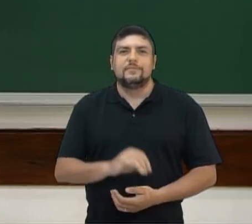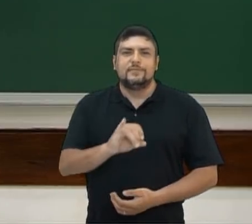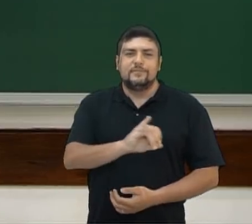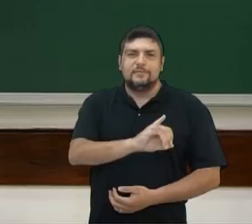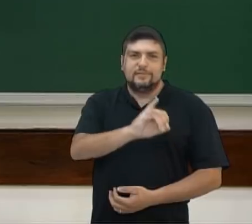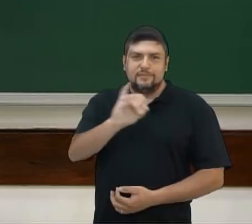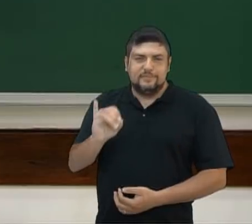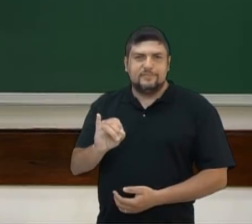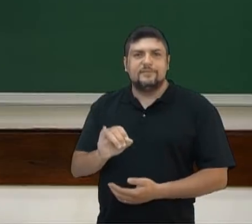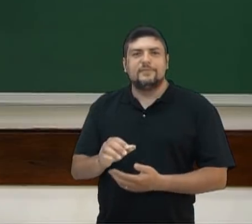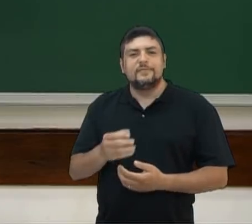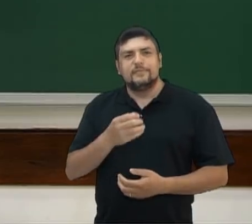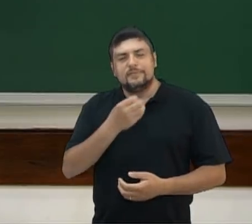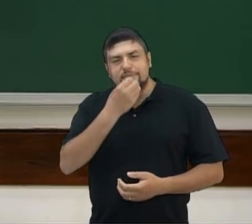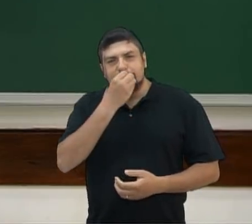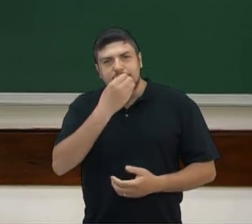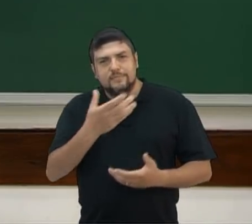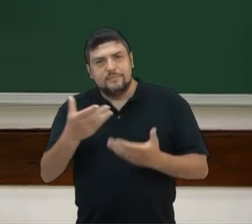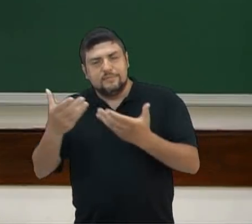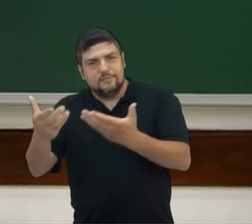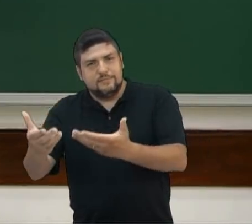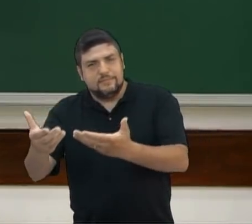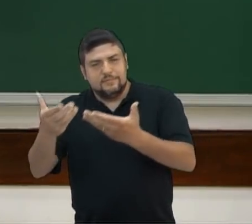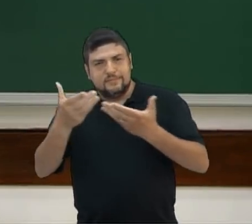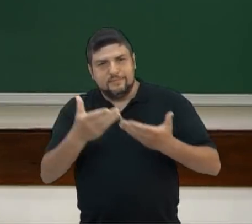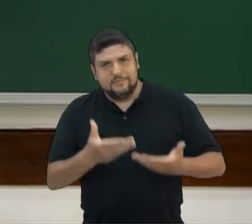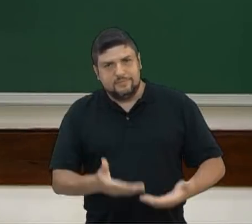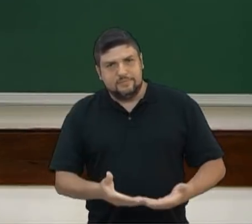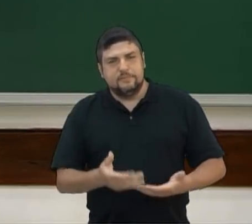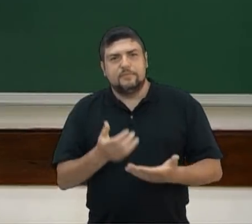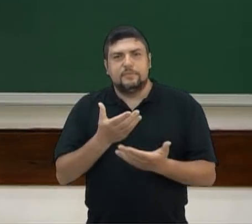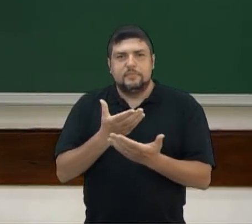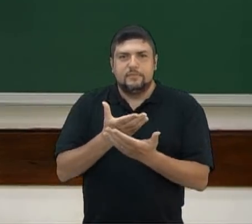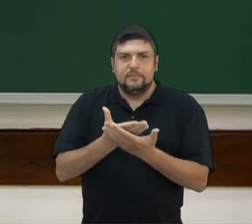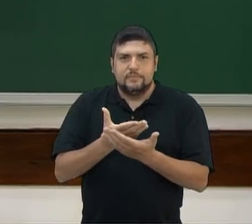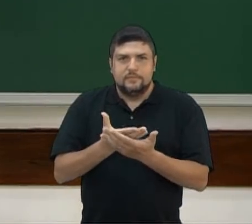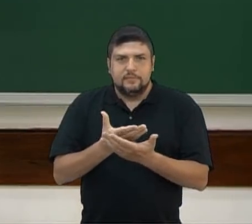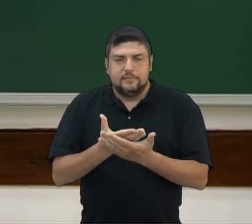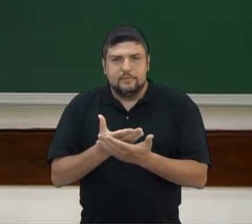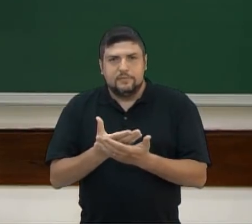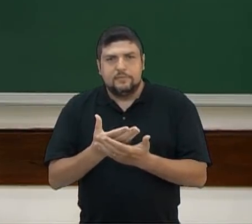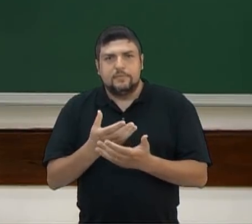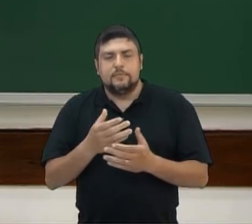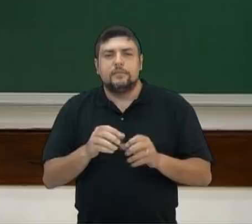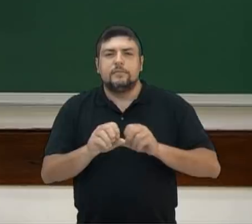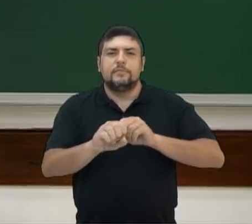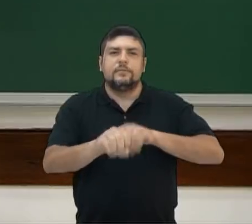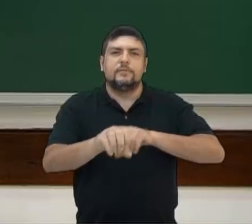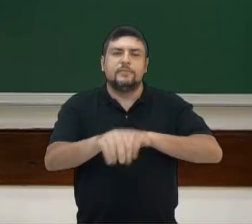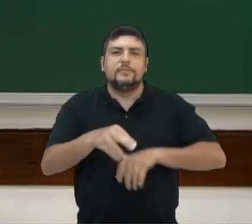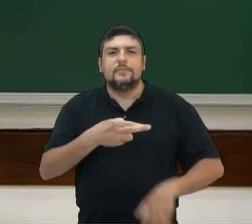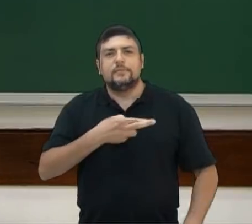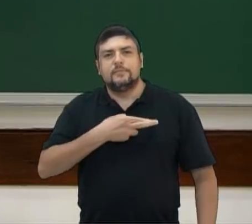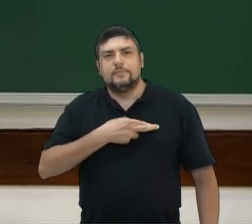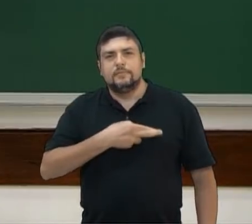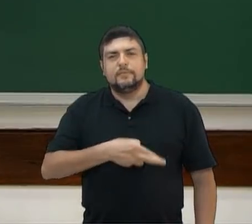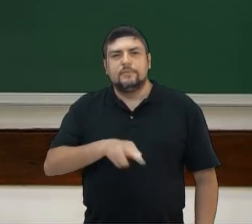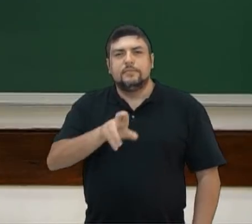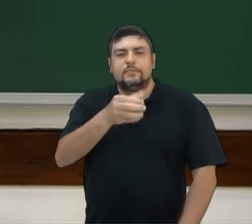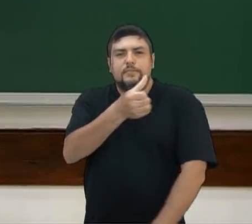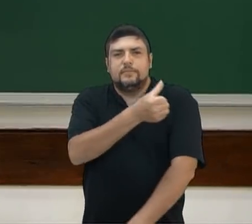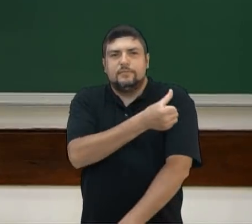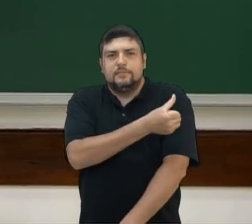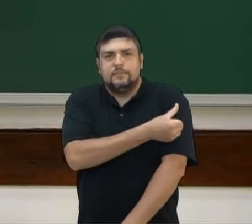Olá! Sejam todos e todas muito bem-vindos a mais uma aula de ensino religioso para o sexto